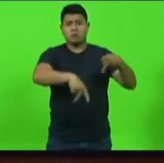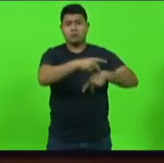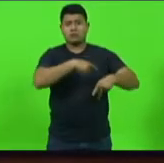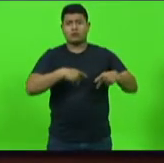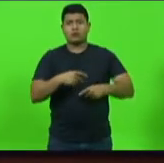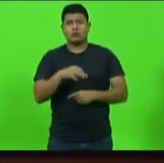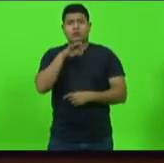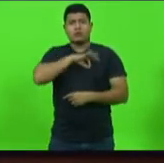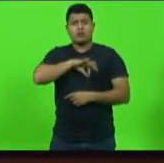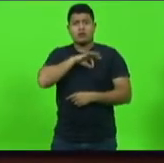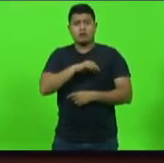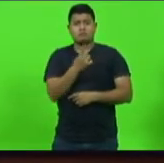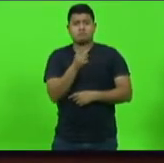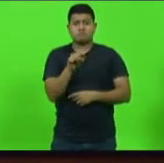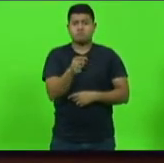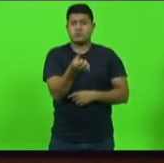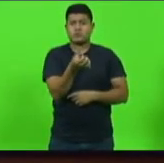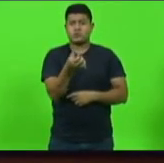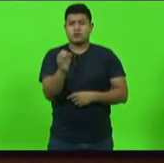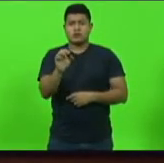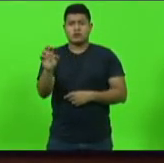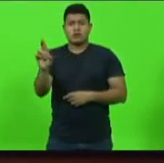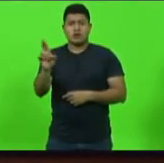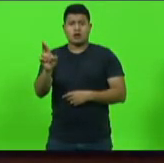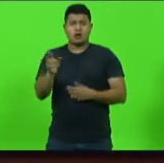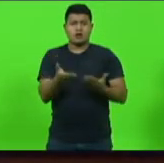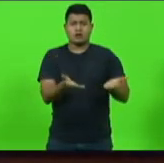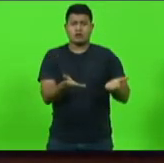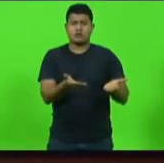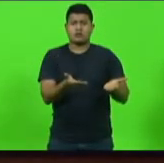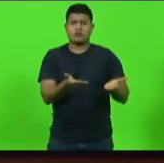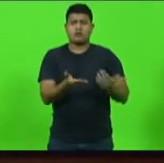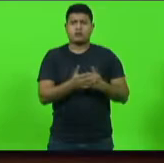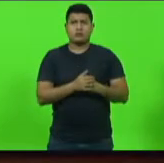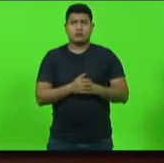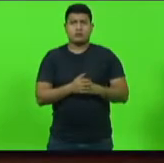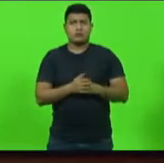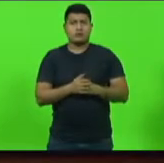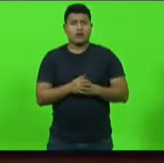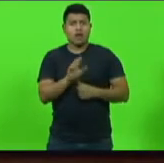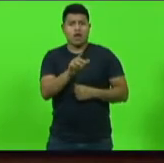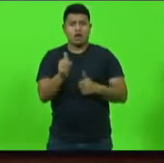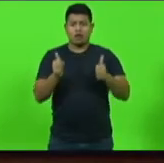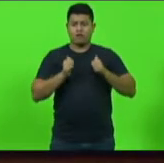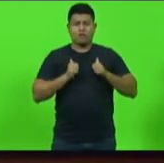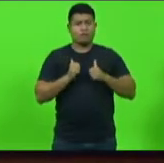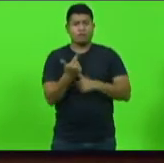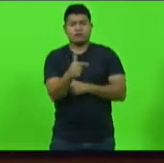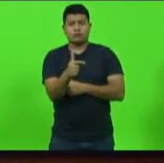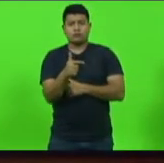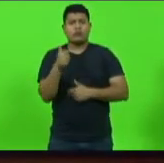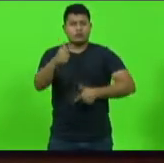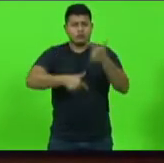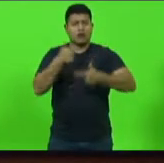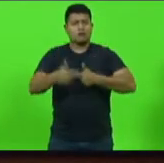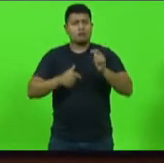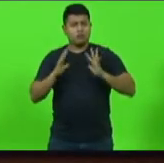recebe R$1.600, não tem ponto facultativo, trabalha no